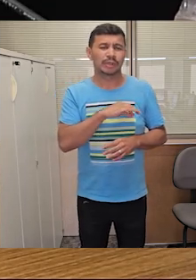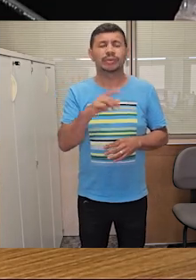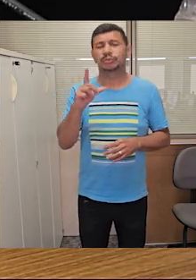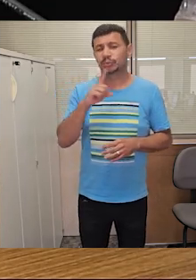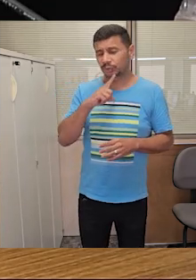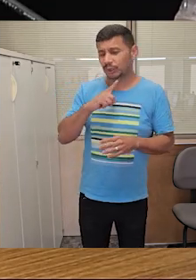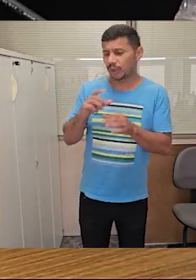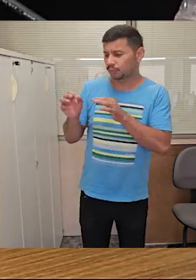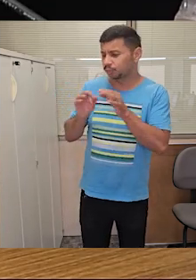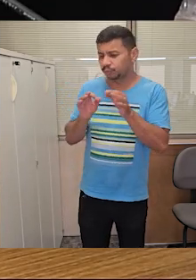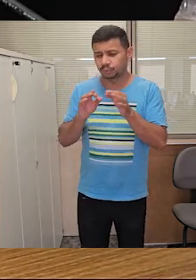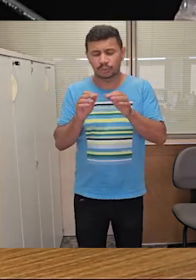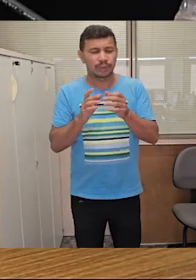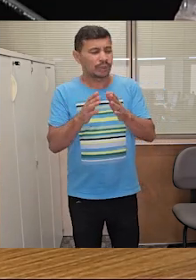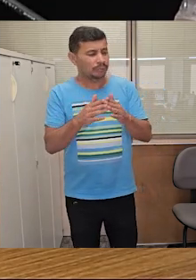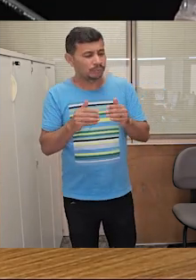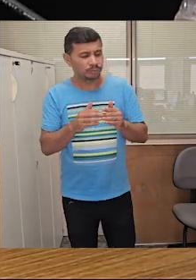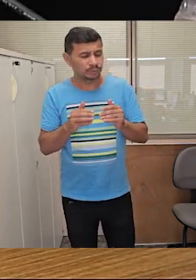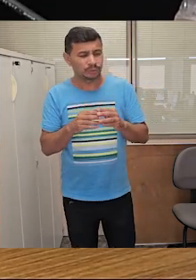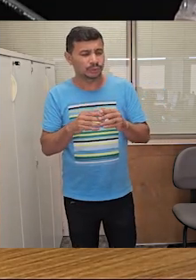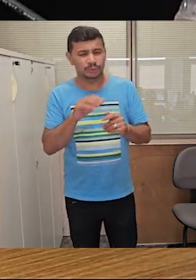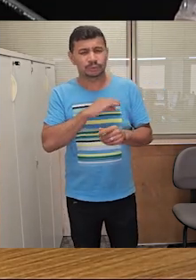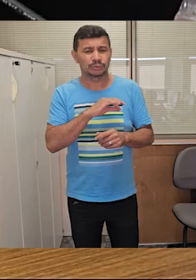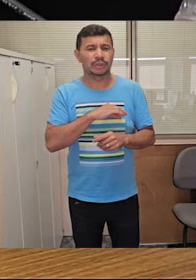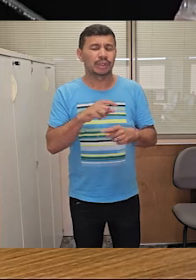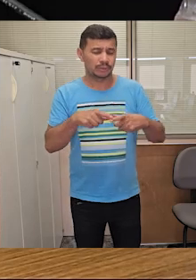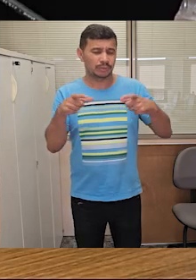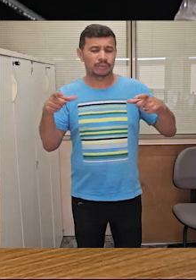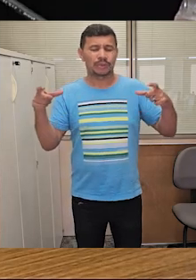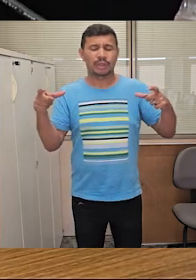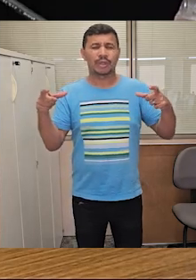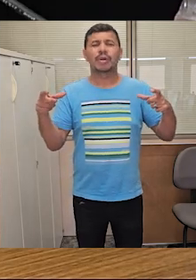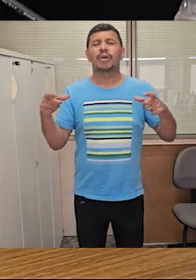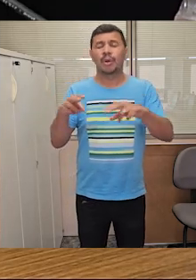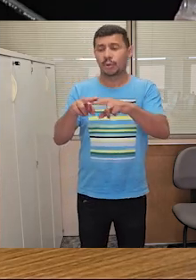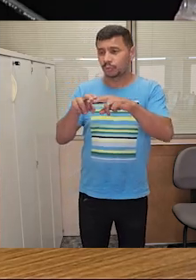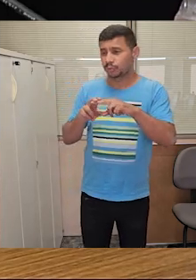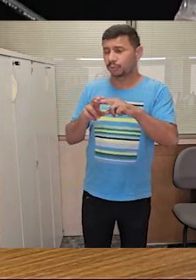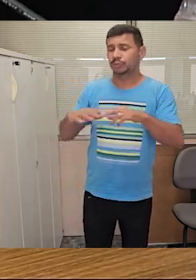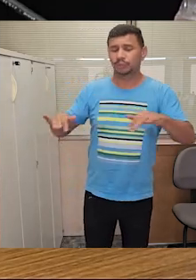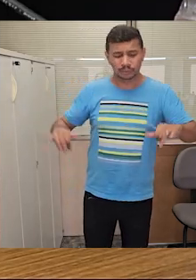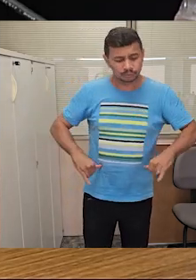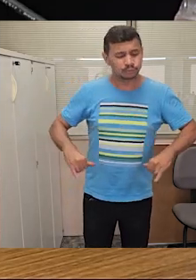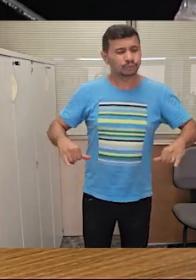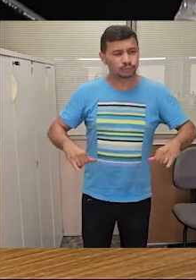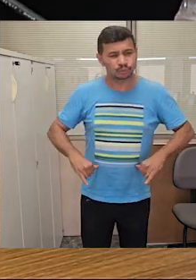tiveram a capacidade de se organizar e pedir aumento salarial, e por isso que vocês sofreram tudo